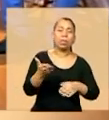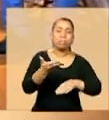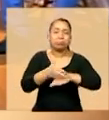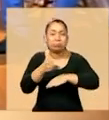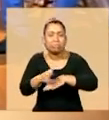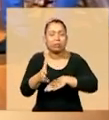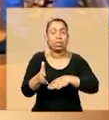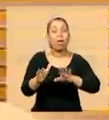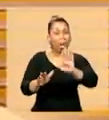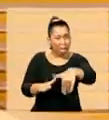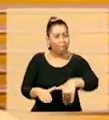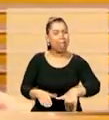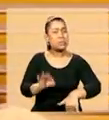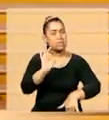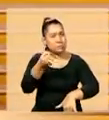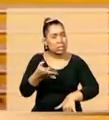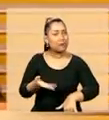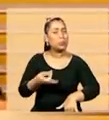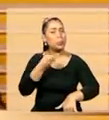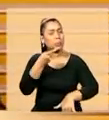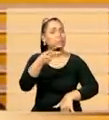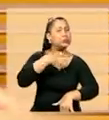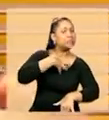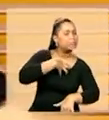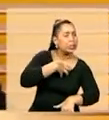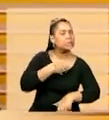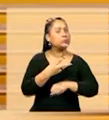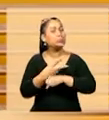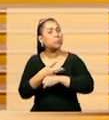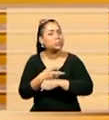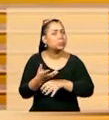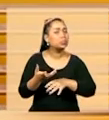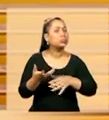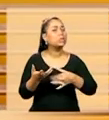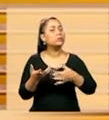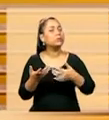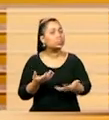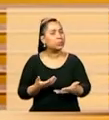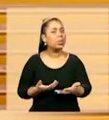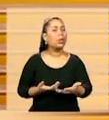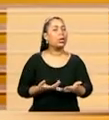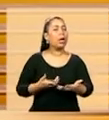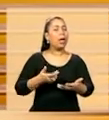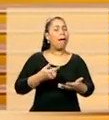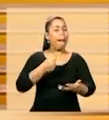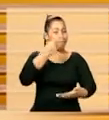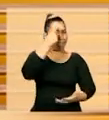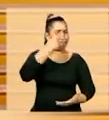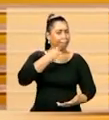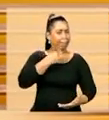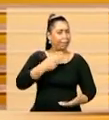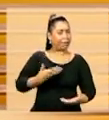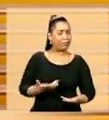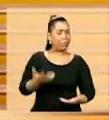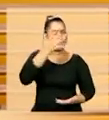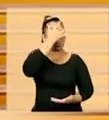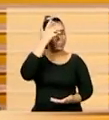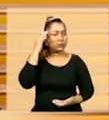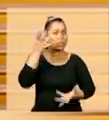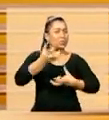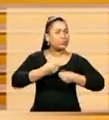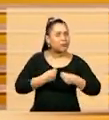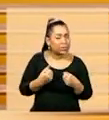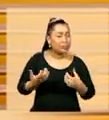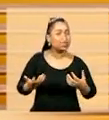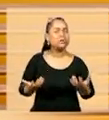fazendo toda essa parte, é isso mesmo? É o que se reflete, é o que você sente na procura do perfil de público que